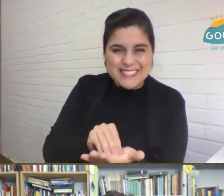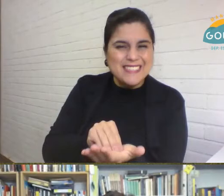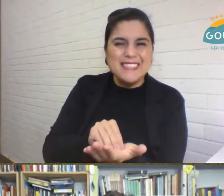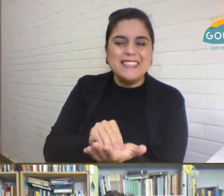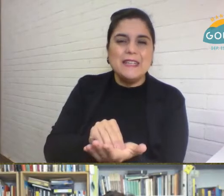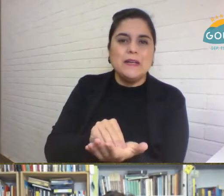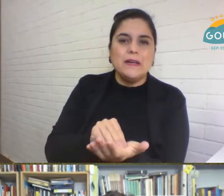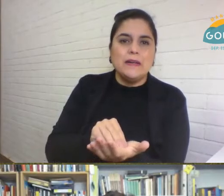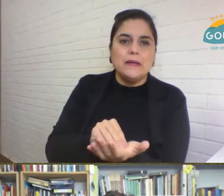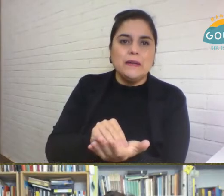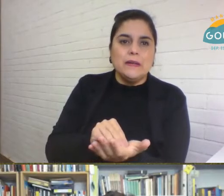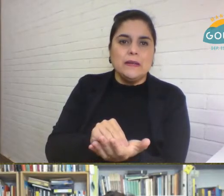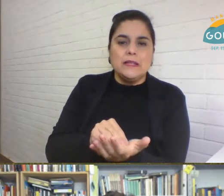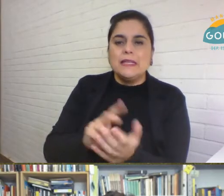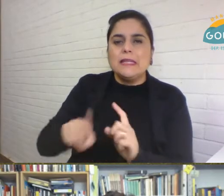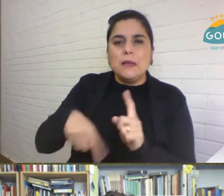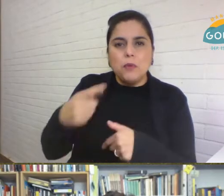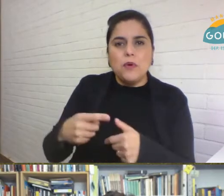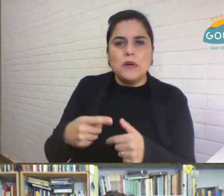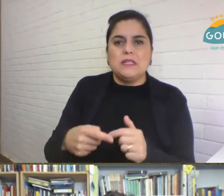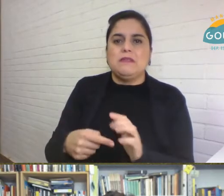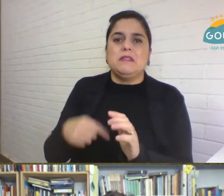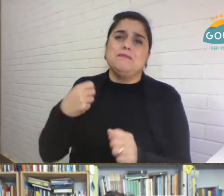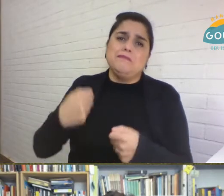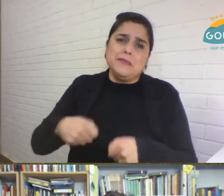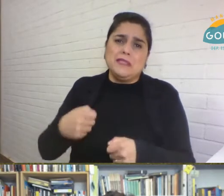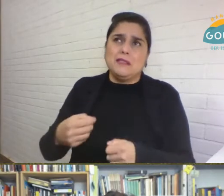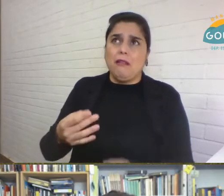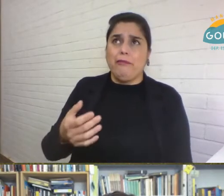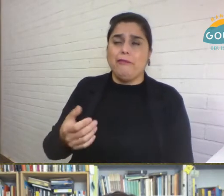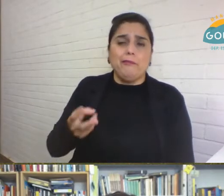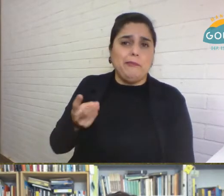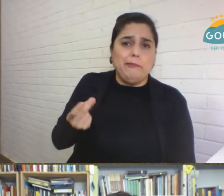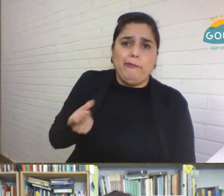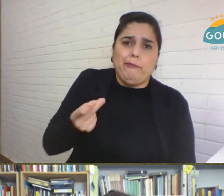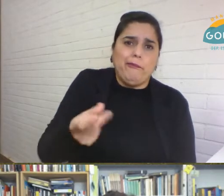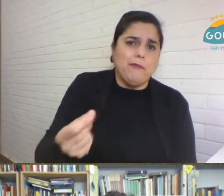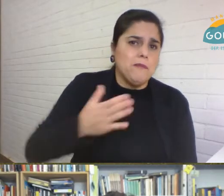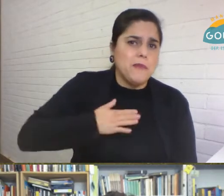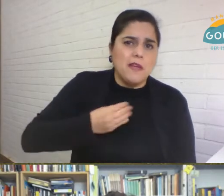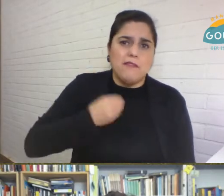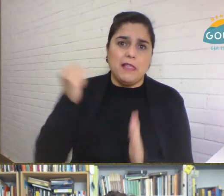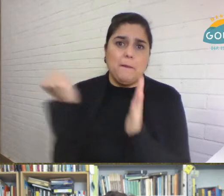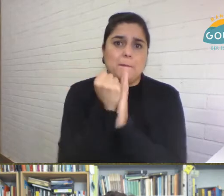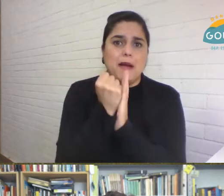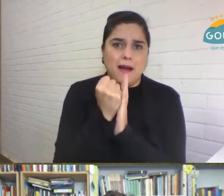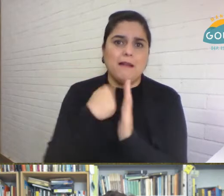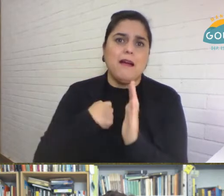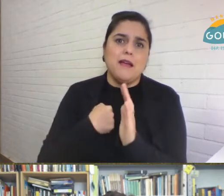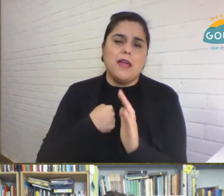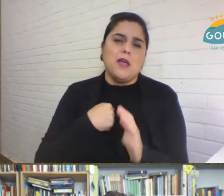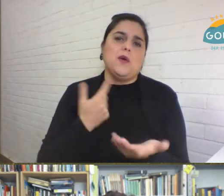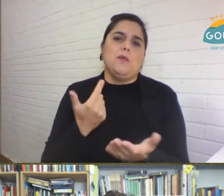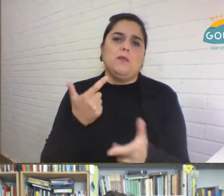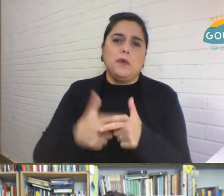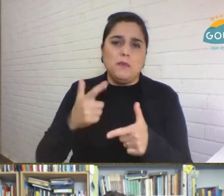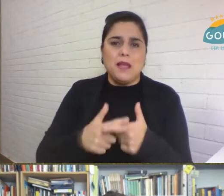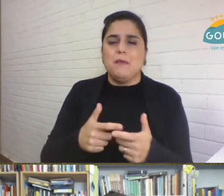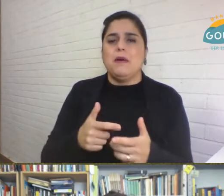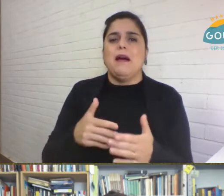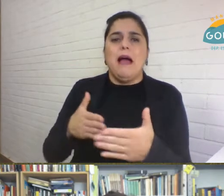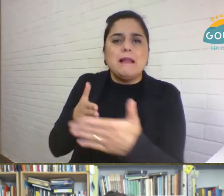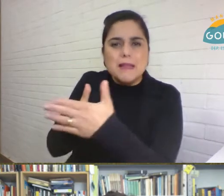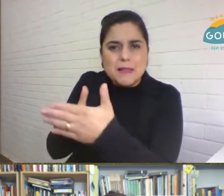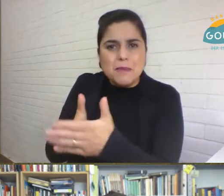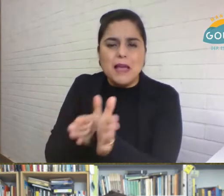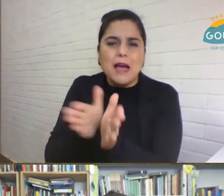que vai estigmatizar para o resto da minha vida, que vai limitar o meu acesso ao emprego, o meu acesso a um